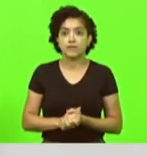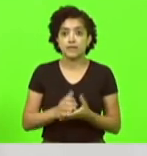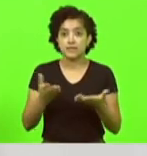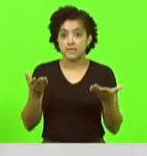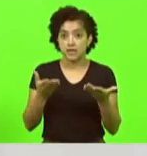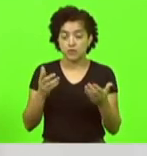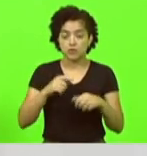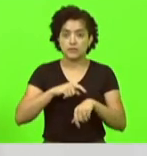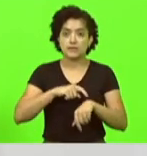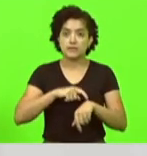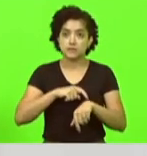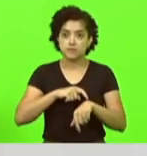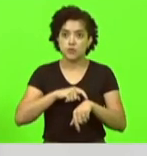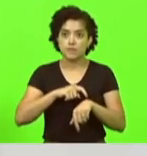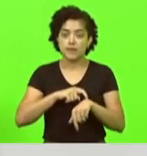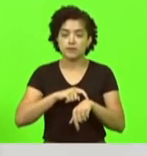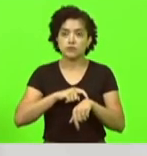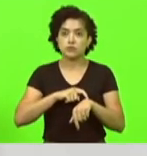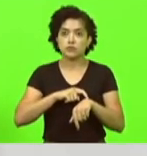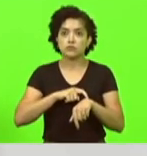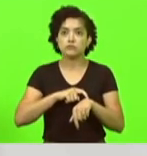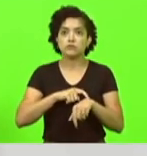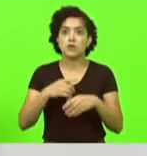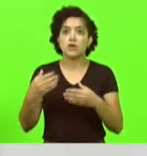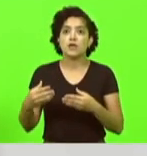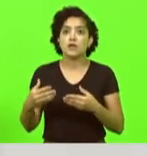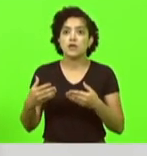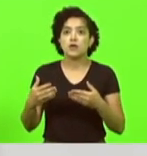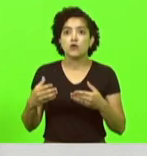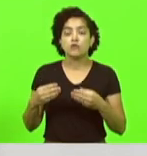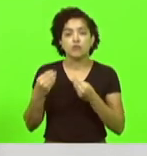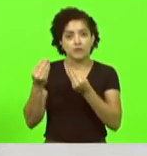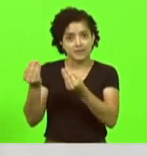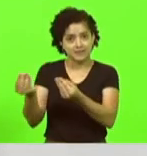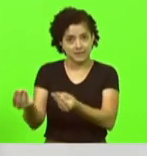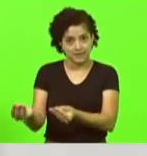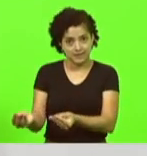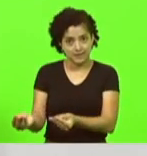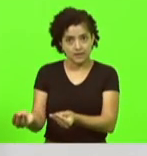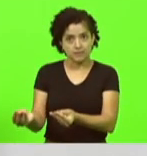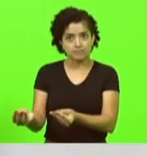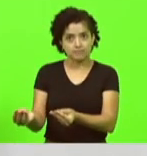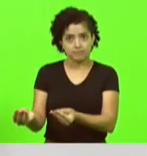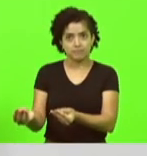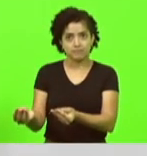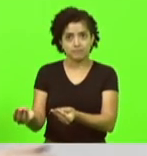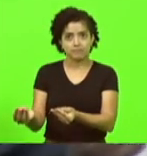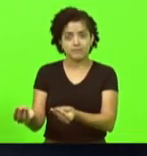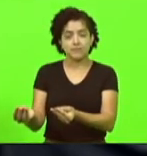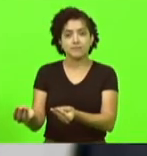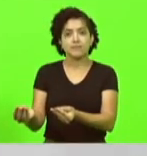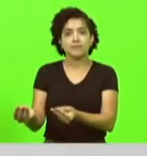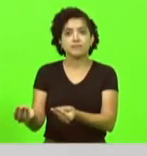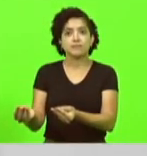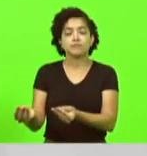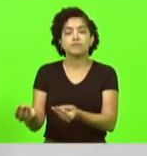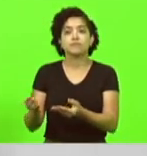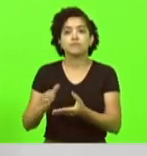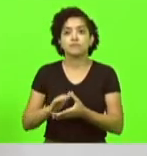neste momento e eu faria a entrega é da minha renúncia a